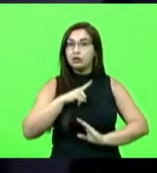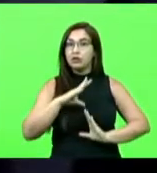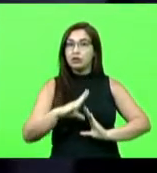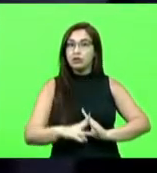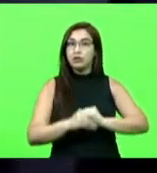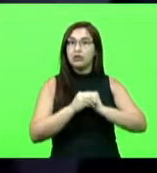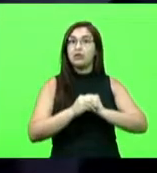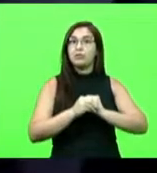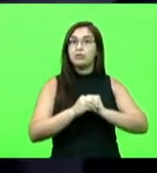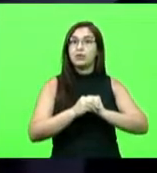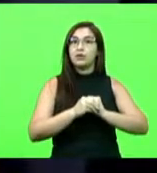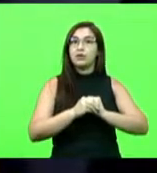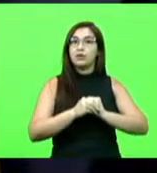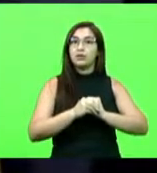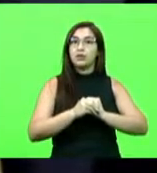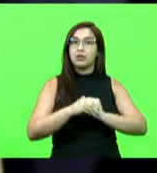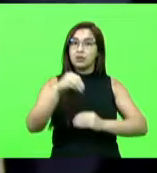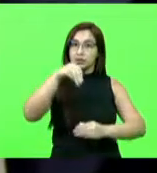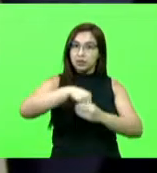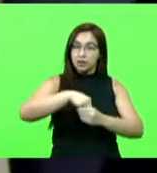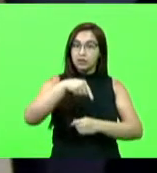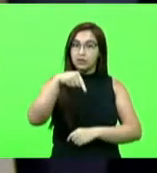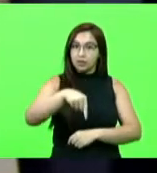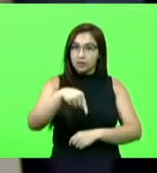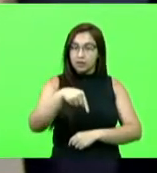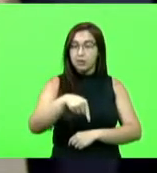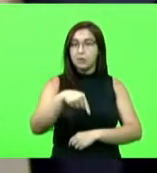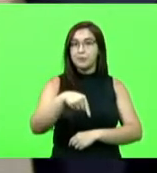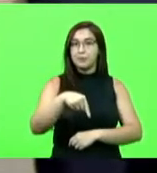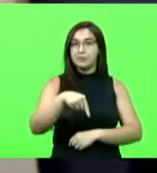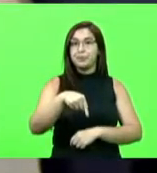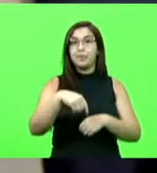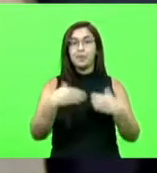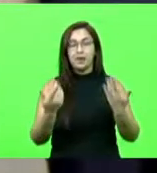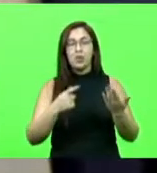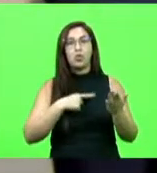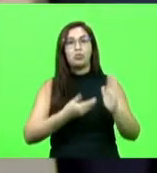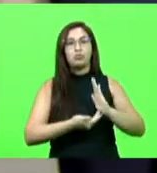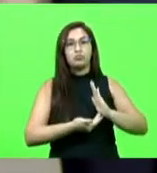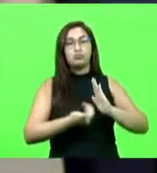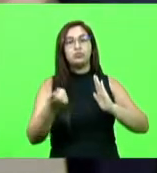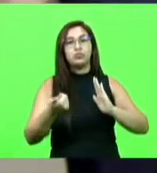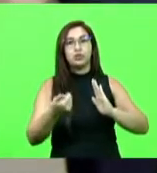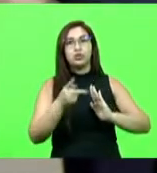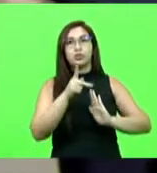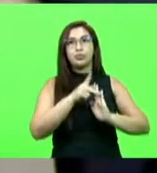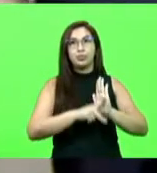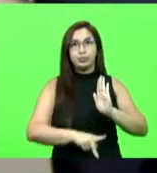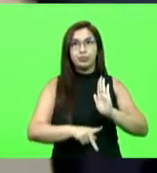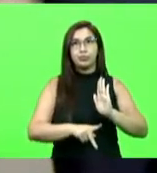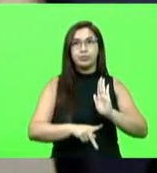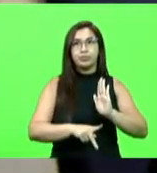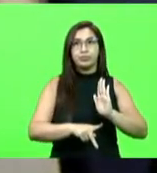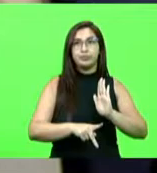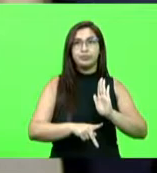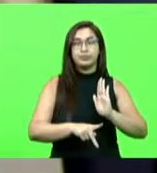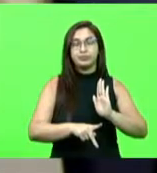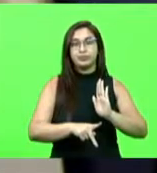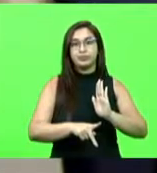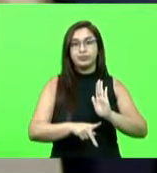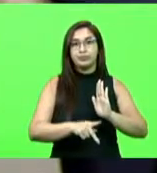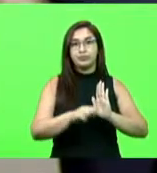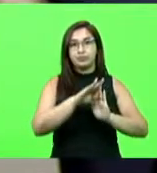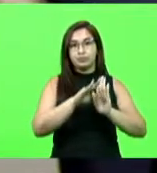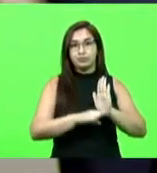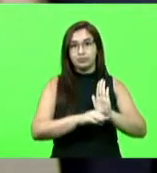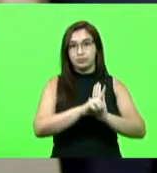de plenário e eu, então, retiro o projeto da ordem do